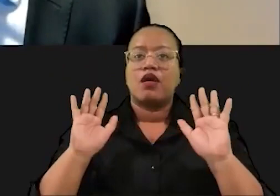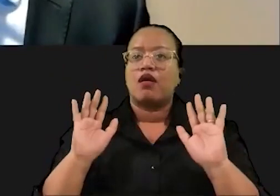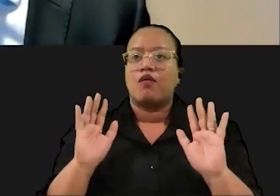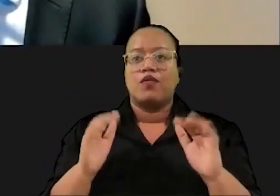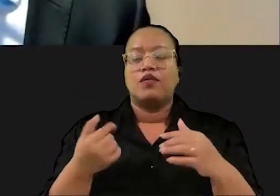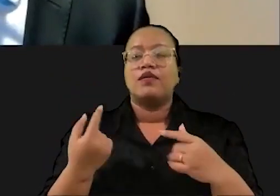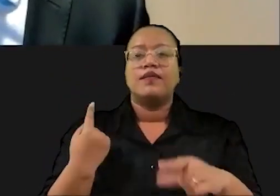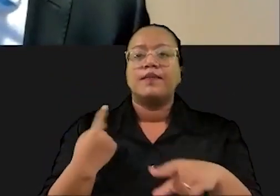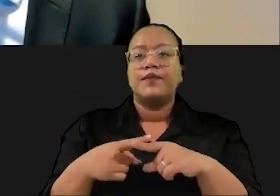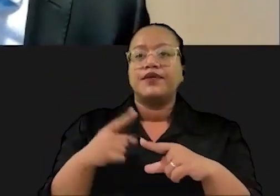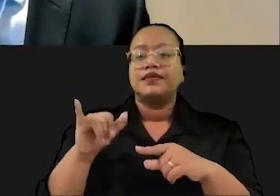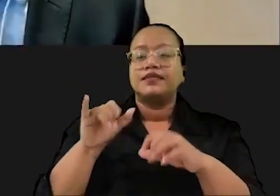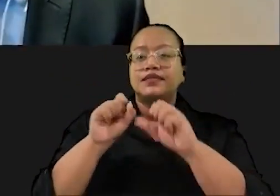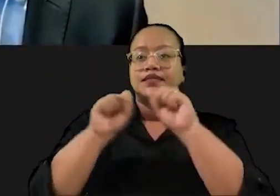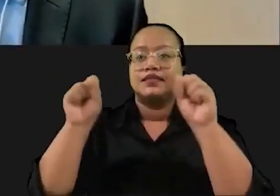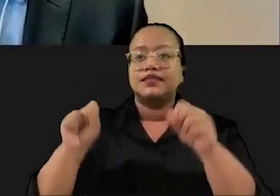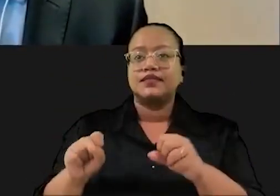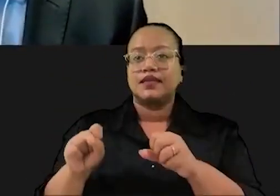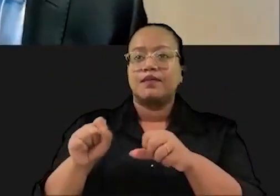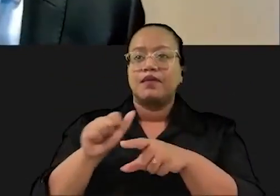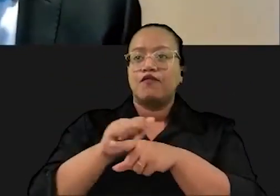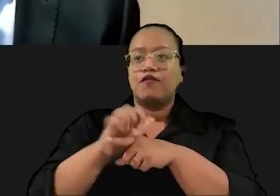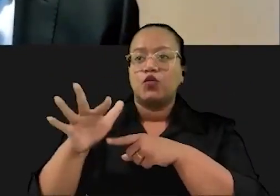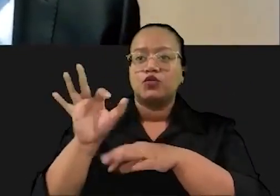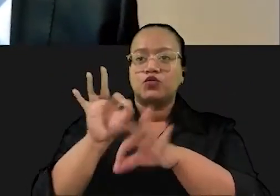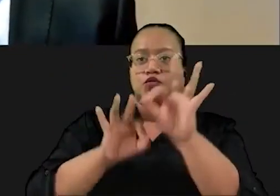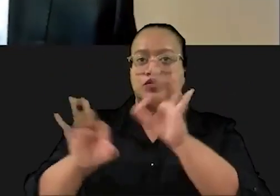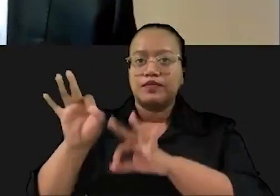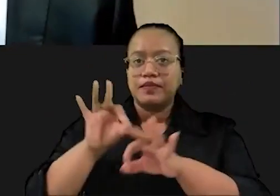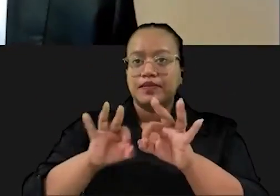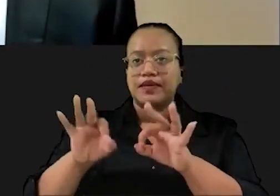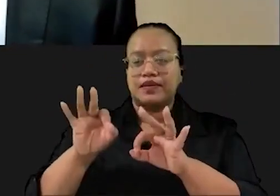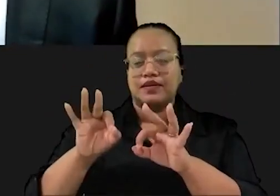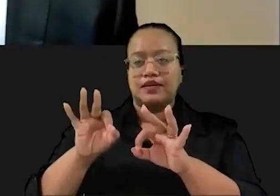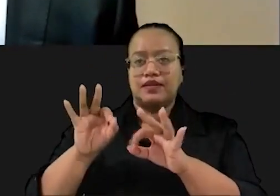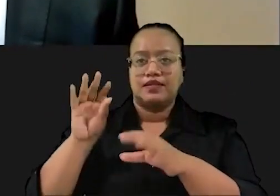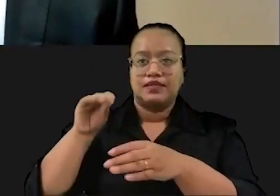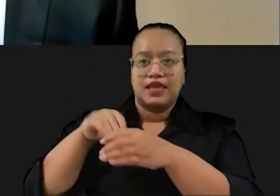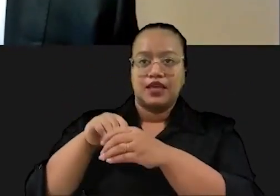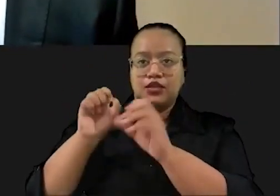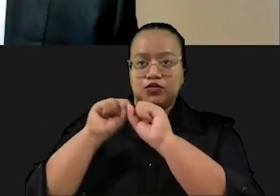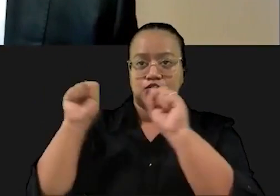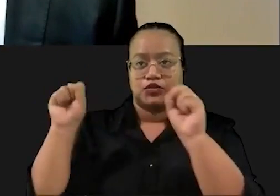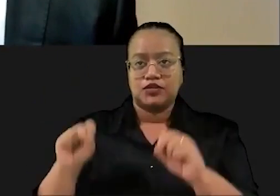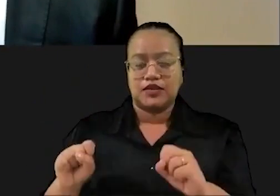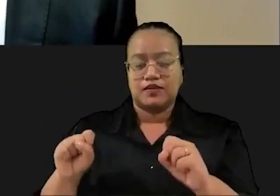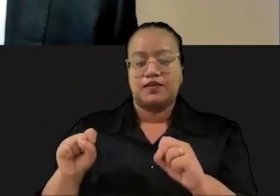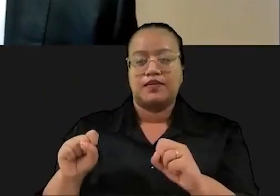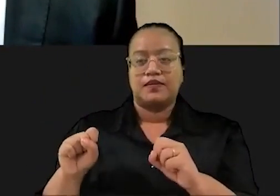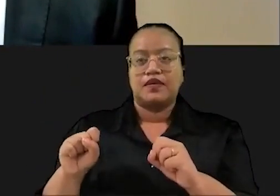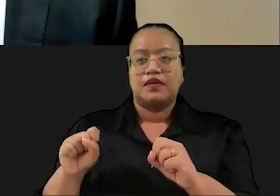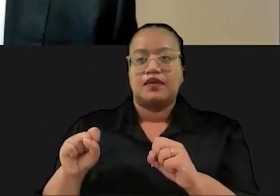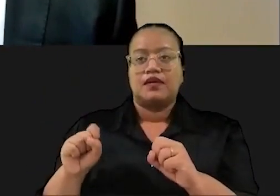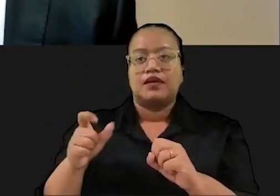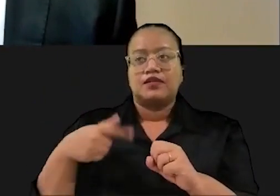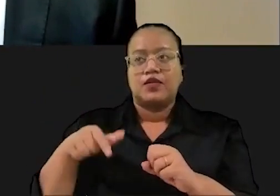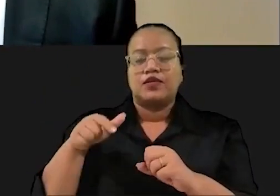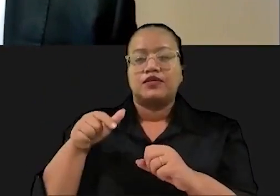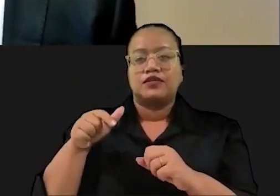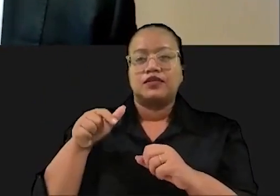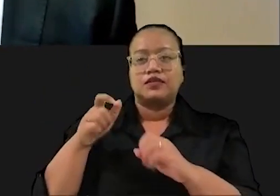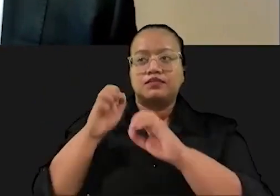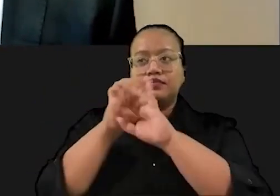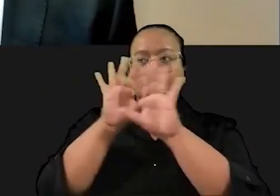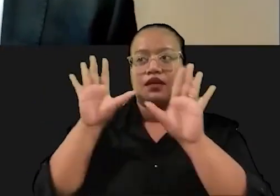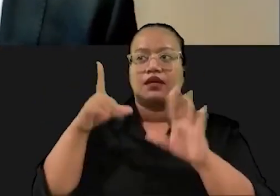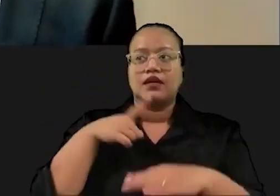uma coisa importante de nós termos assim, bem claro, né? Quando eu falo que o PJ é uma plataforma